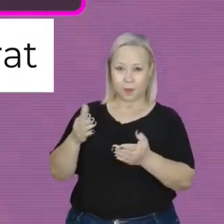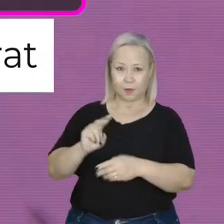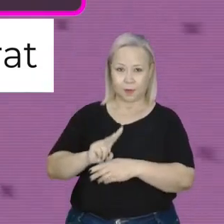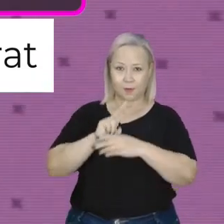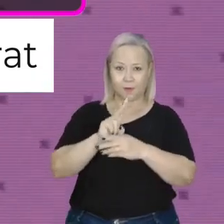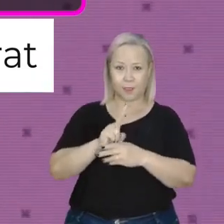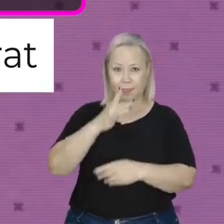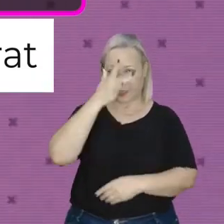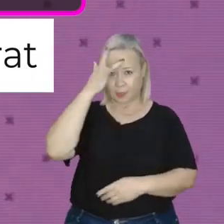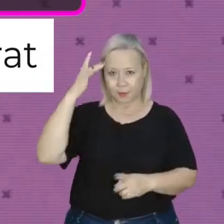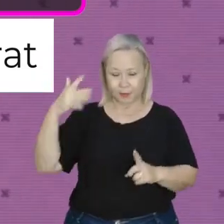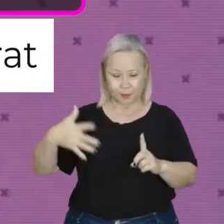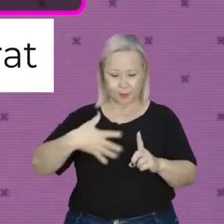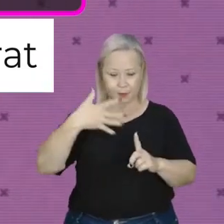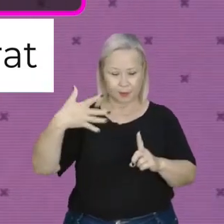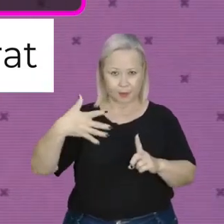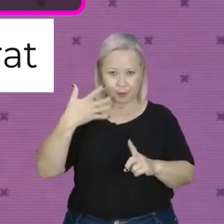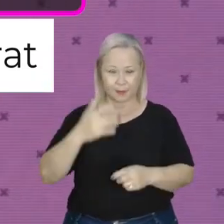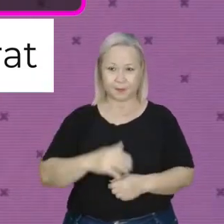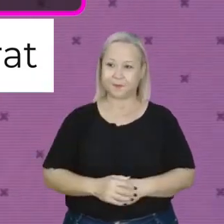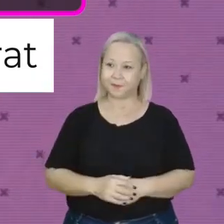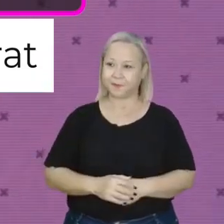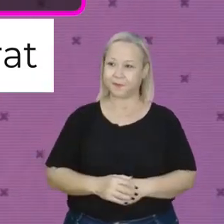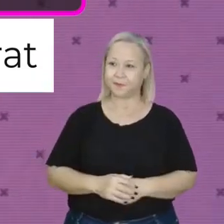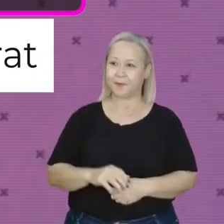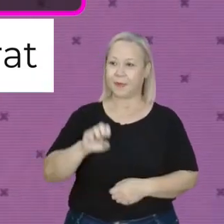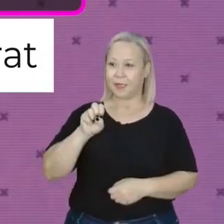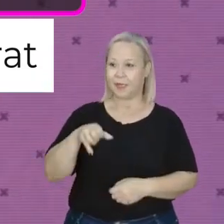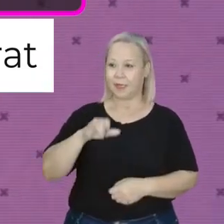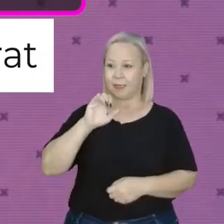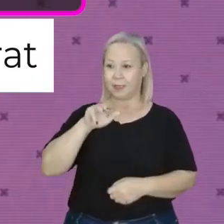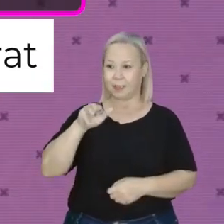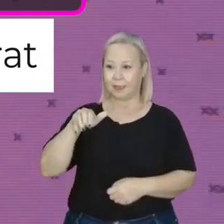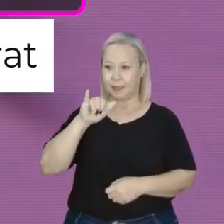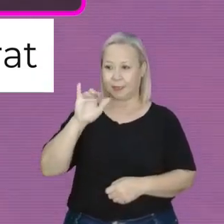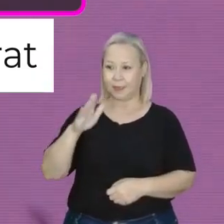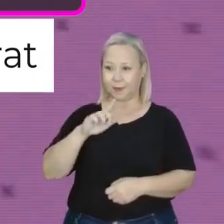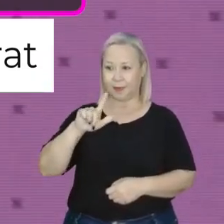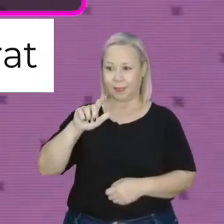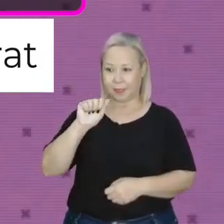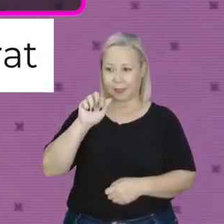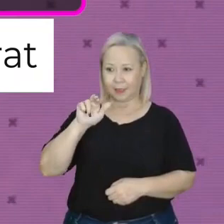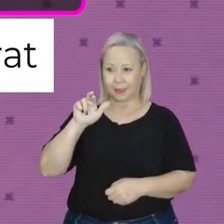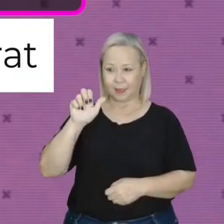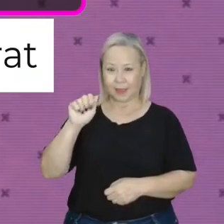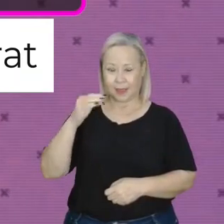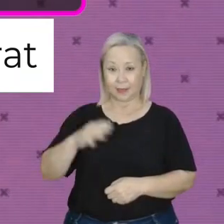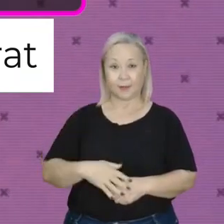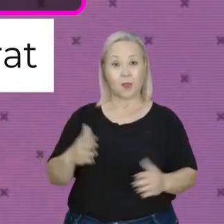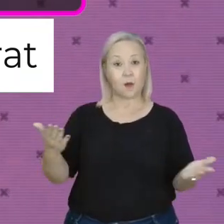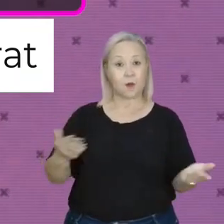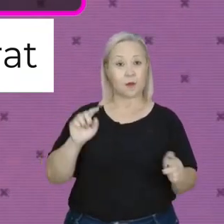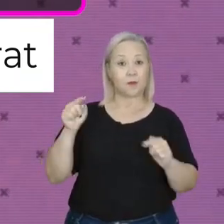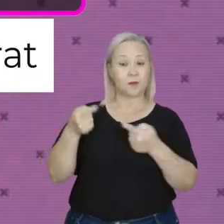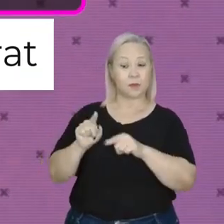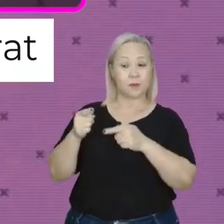Pessoas LGBTQIA+, Simi Lahar. Hoje vamos falar sobre os desafios das mulheres